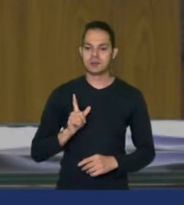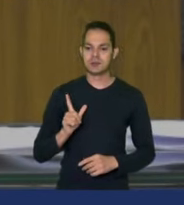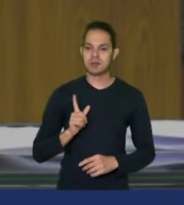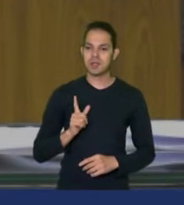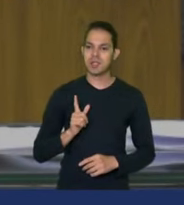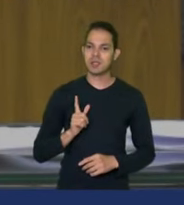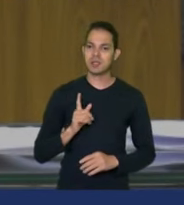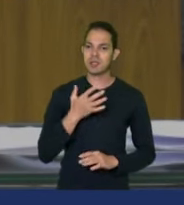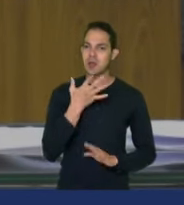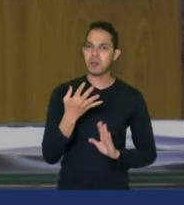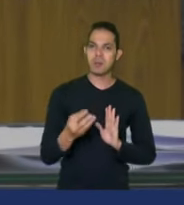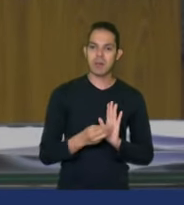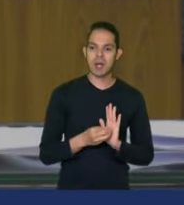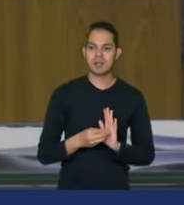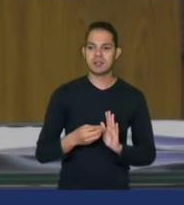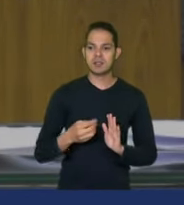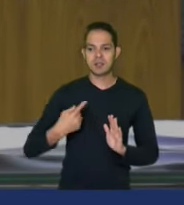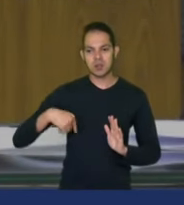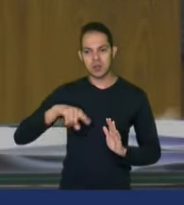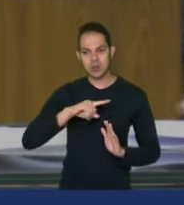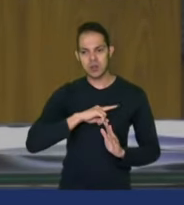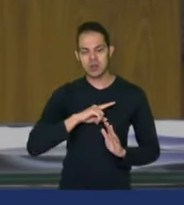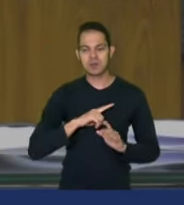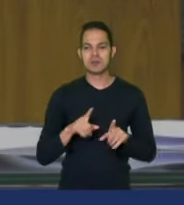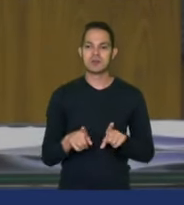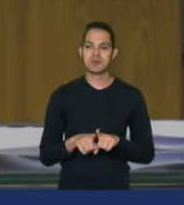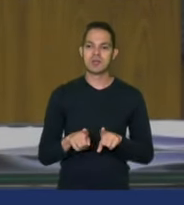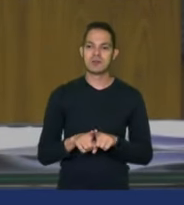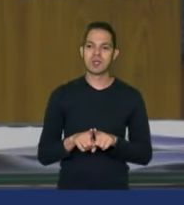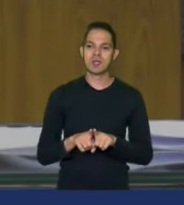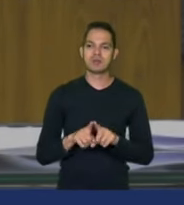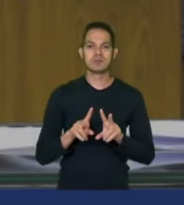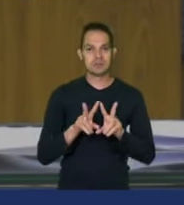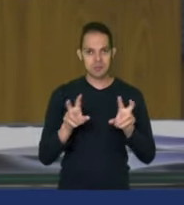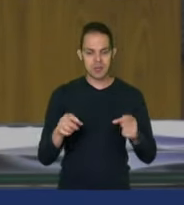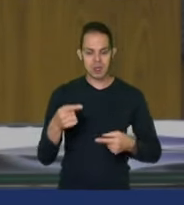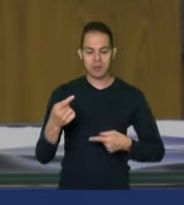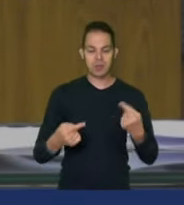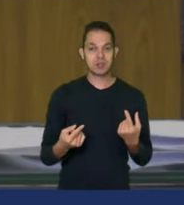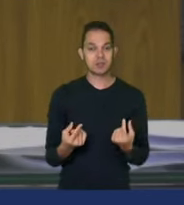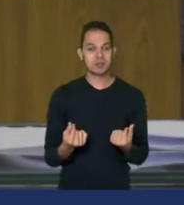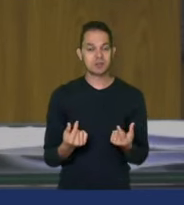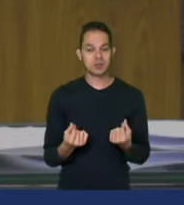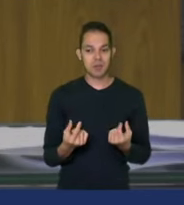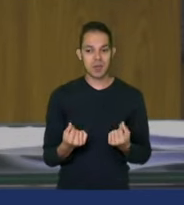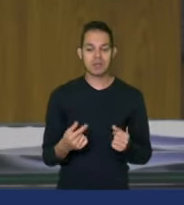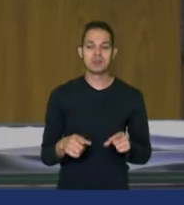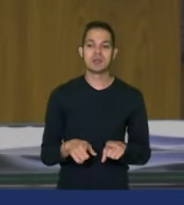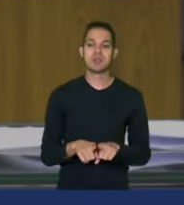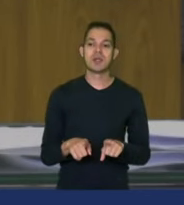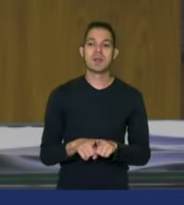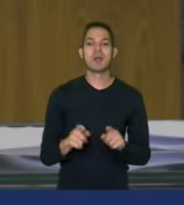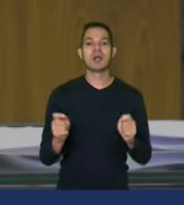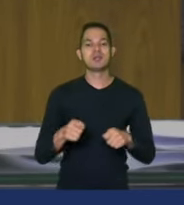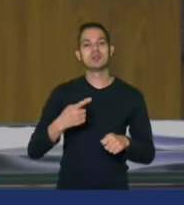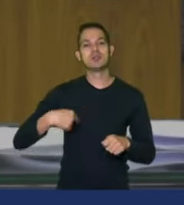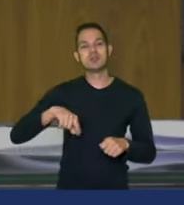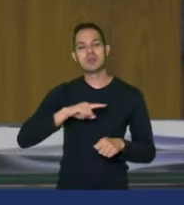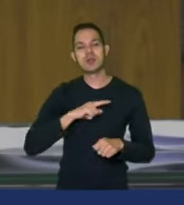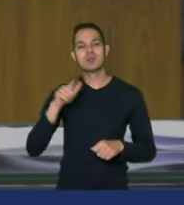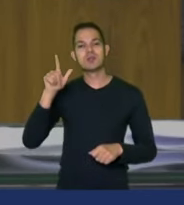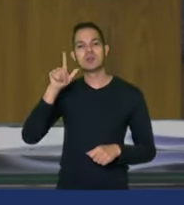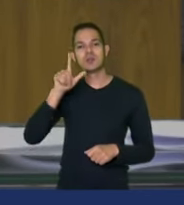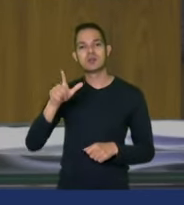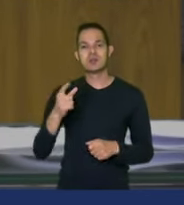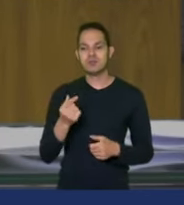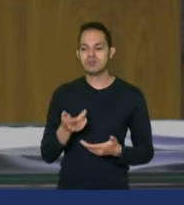lá no desenvolvimento econômico, que trata exatamente sobre essa política de preço e essa possibilidade de nós termos capacidade de